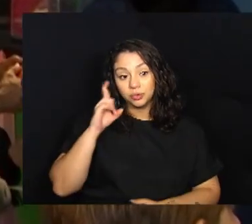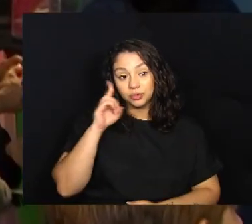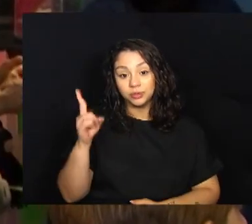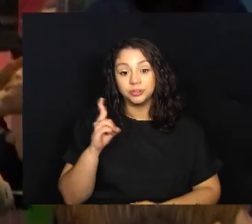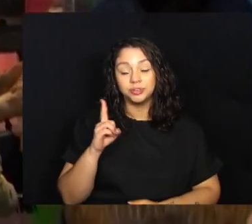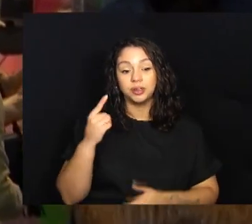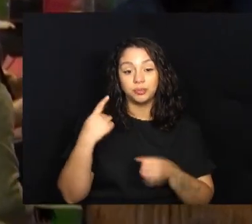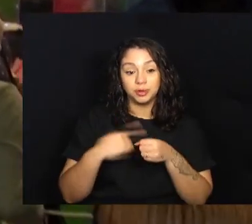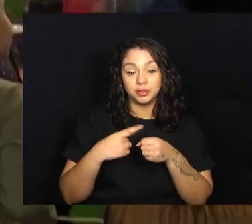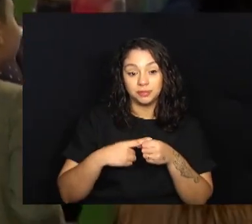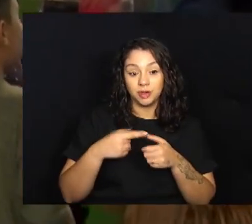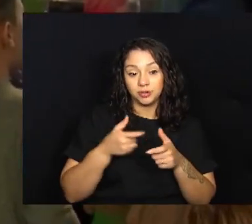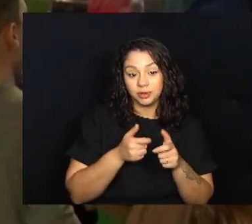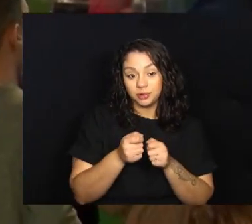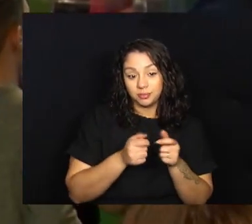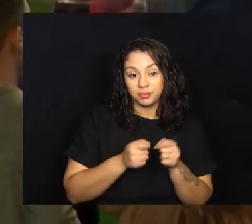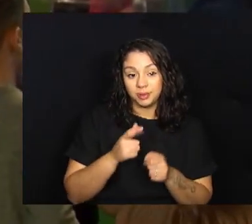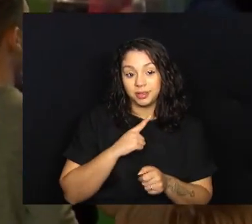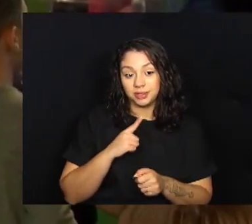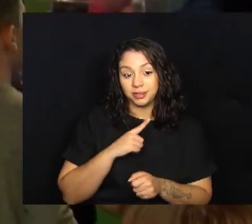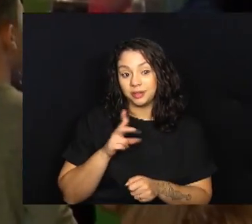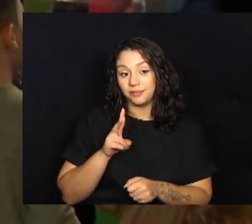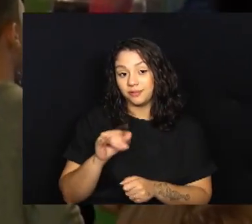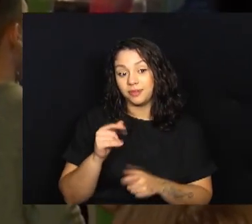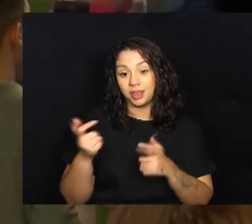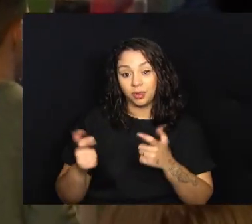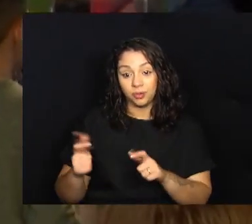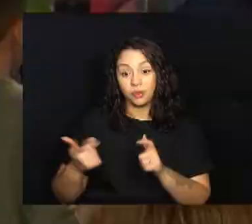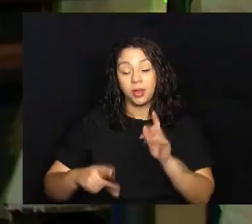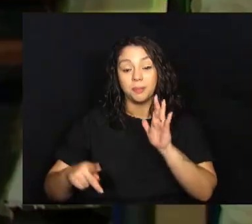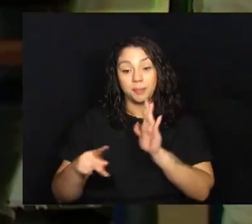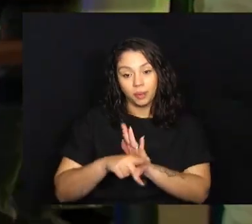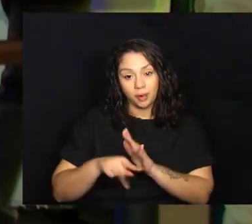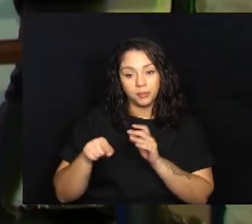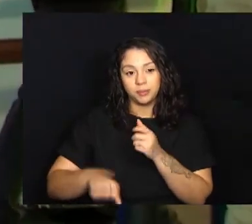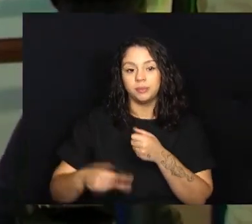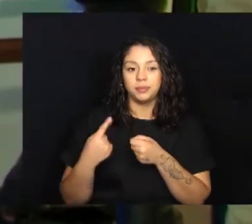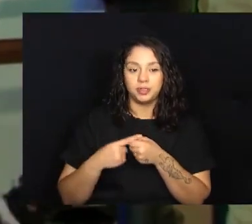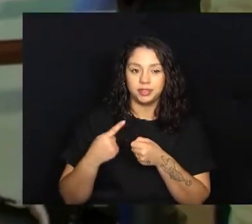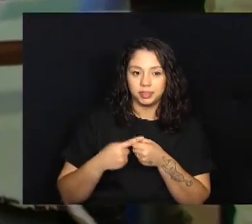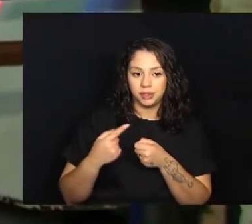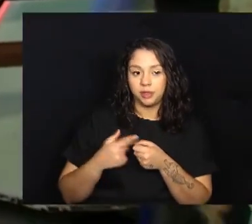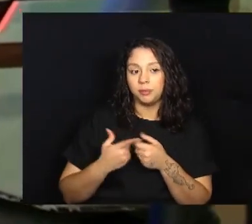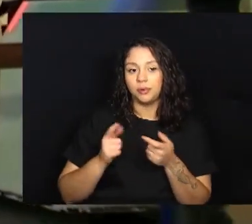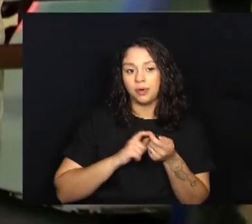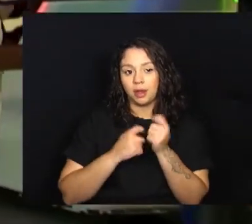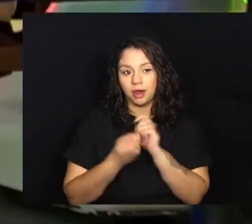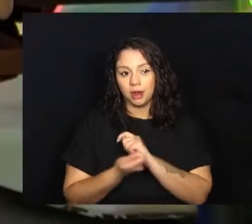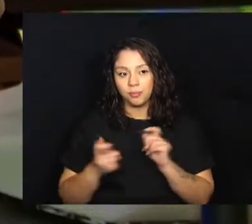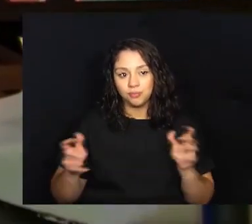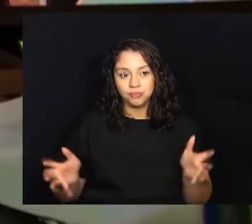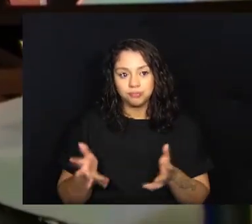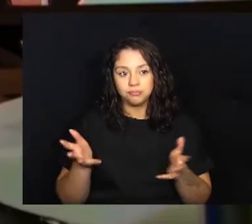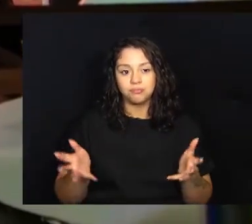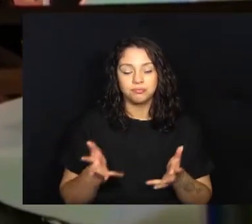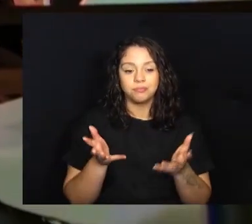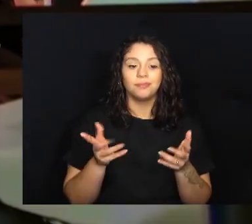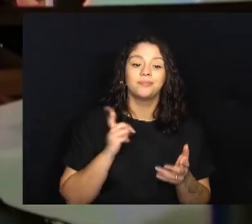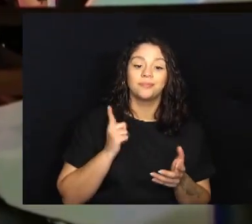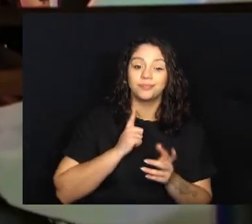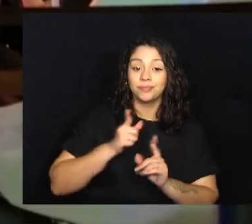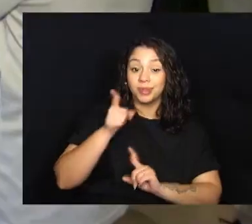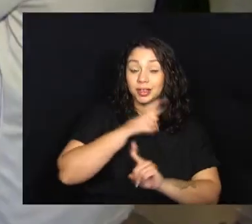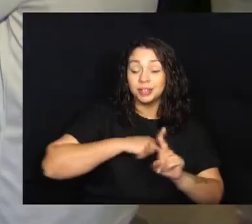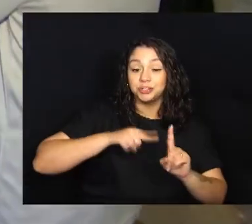Game serão realizadas em locais próprios municipais, adequados ao seu desenvolvimento, destinados